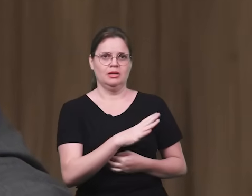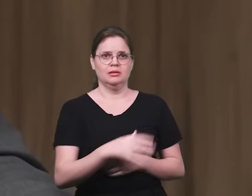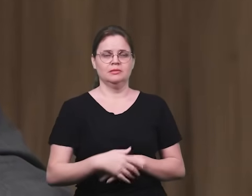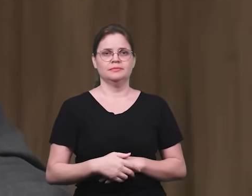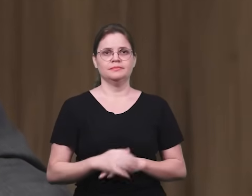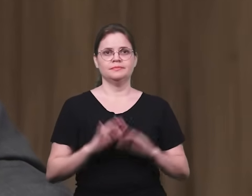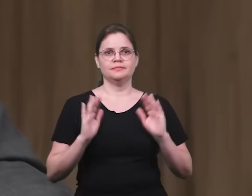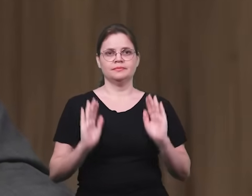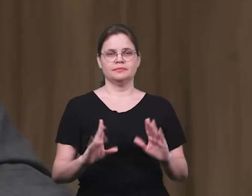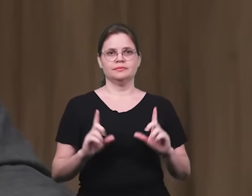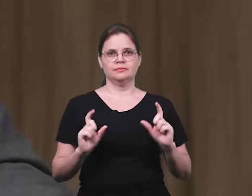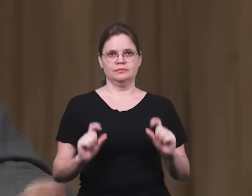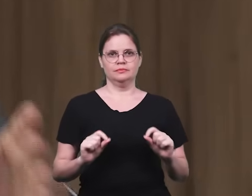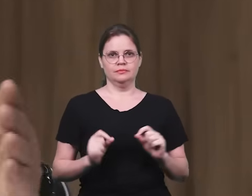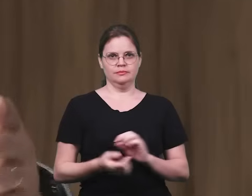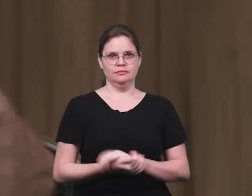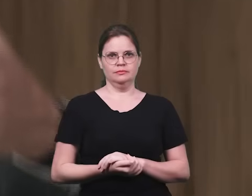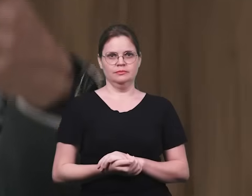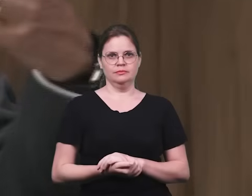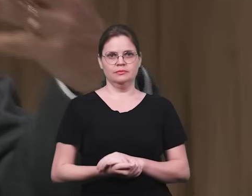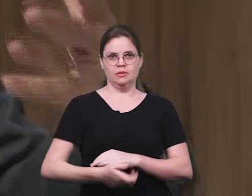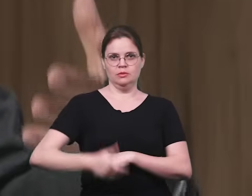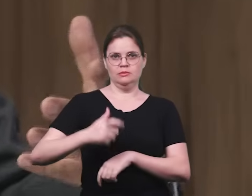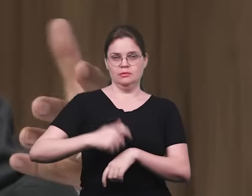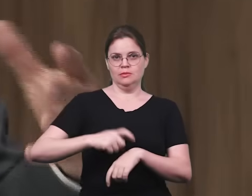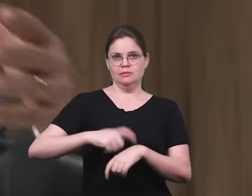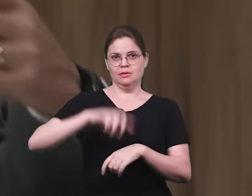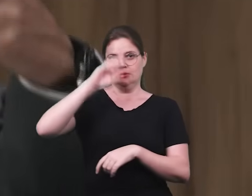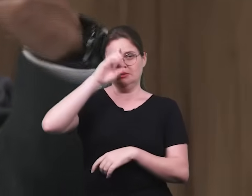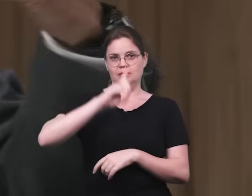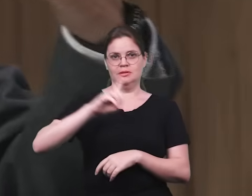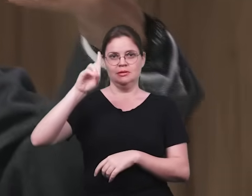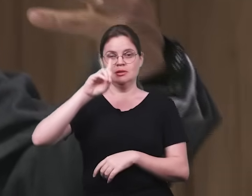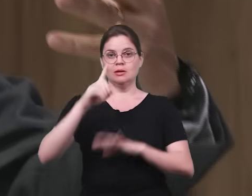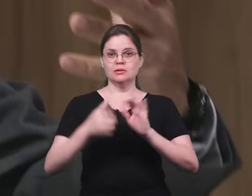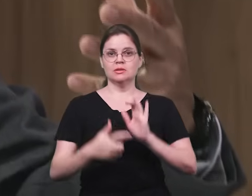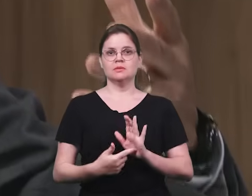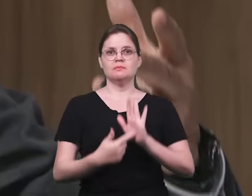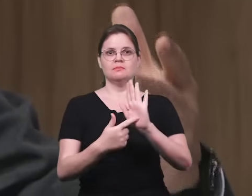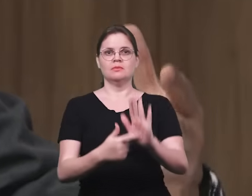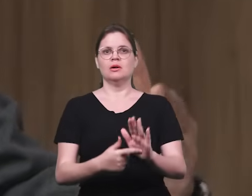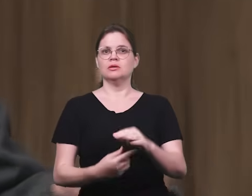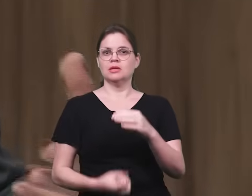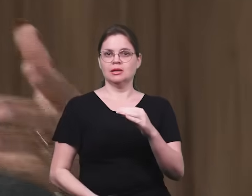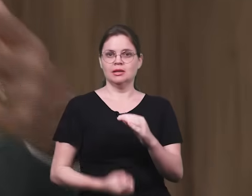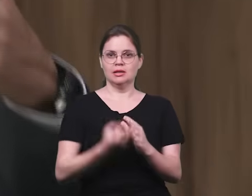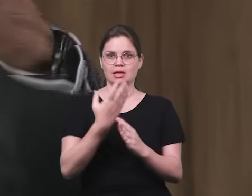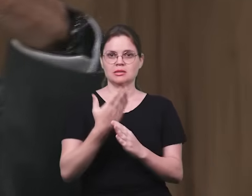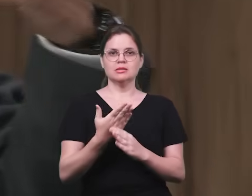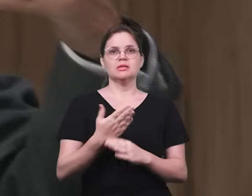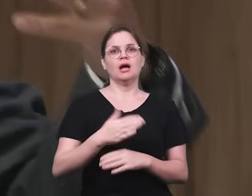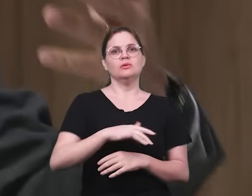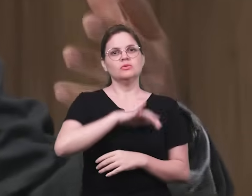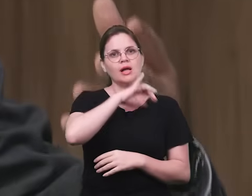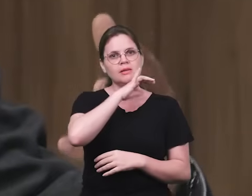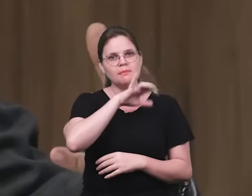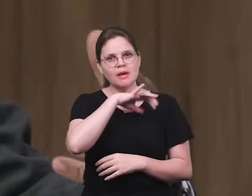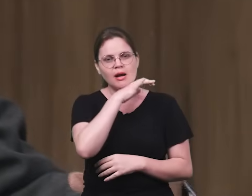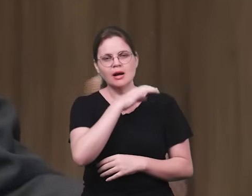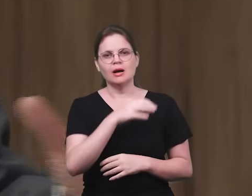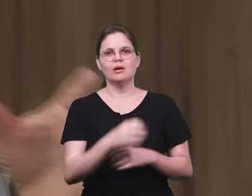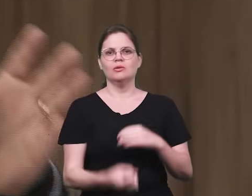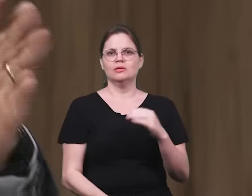é que quando Deus ele mostra a criação dos seres vivos, ele mostra a